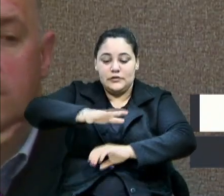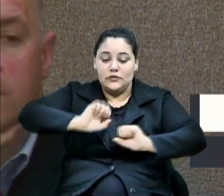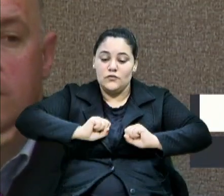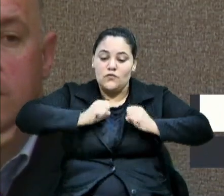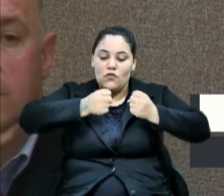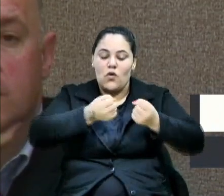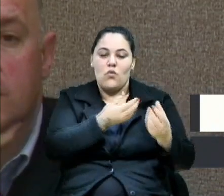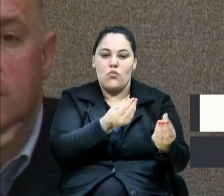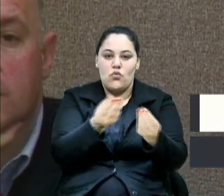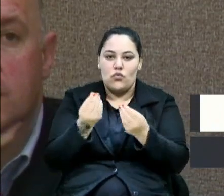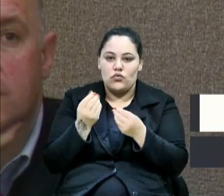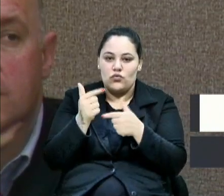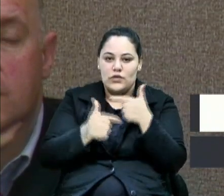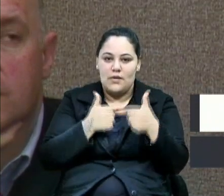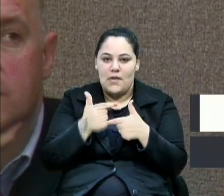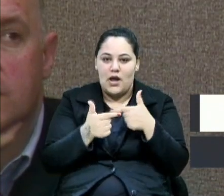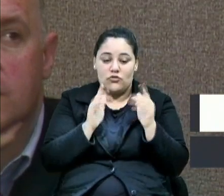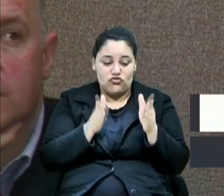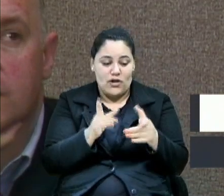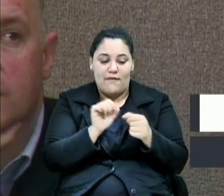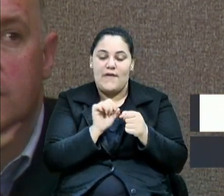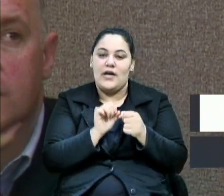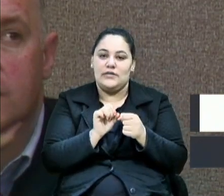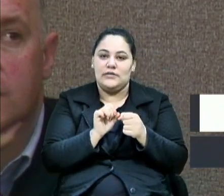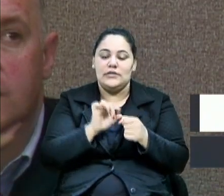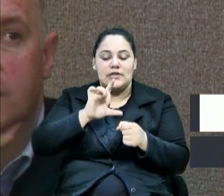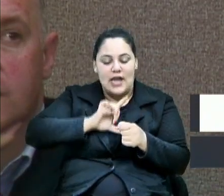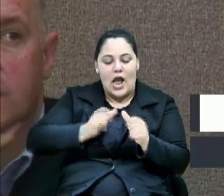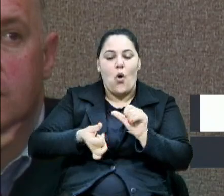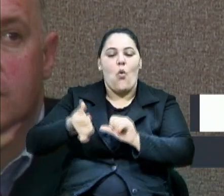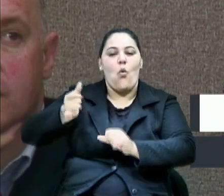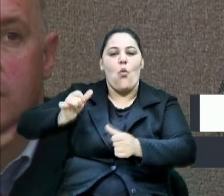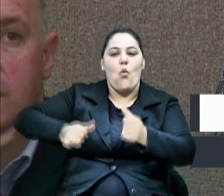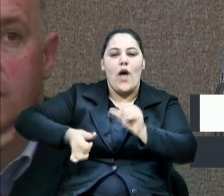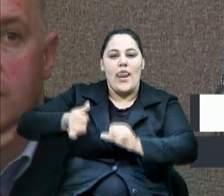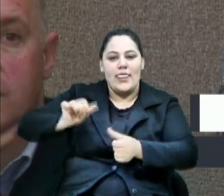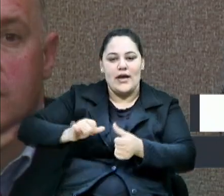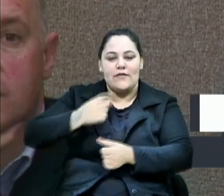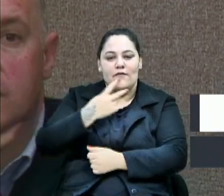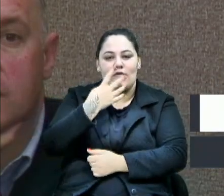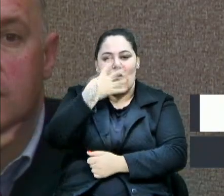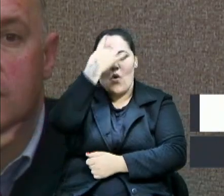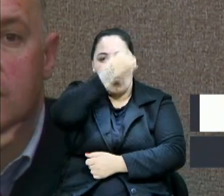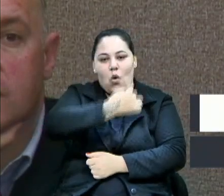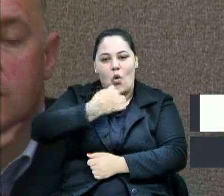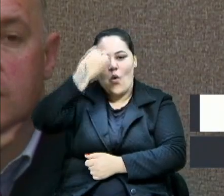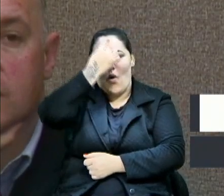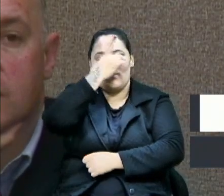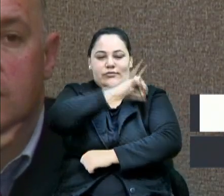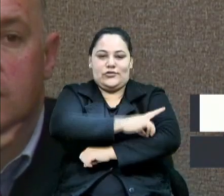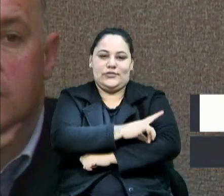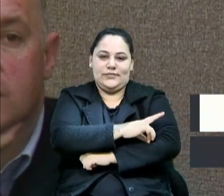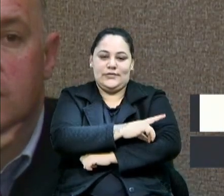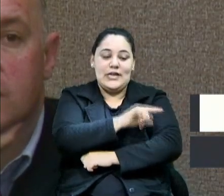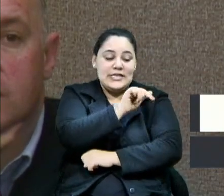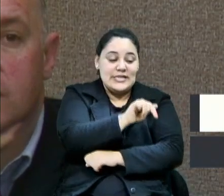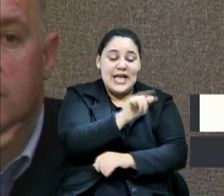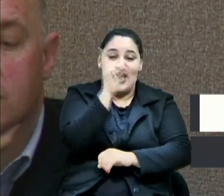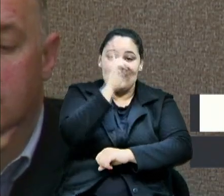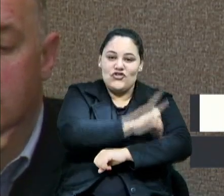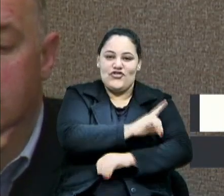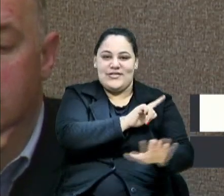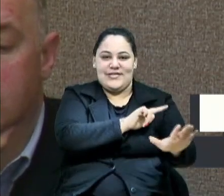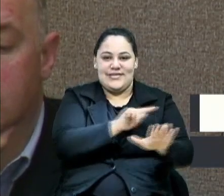que os serviços que executam sejam de qualidade 24 horas por dia e 7 dias por